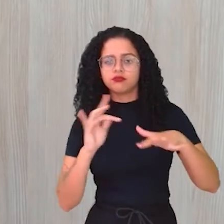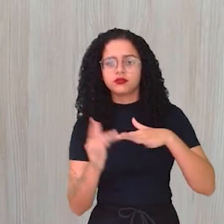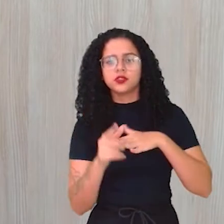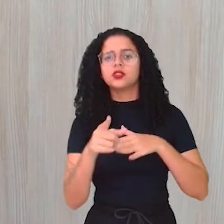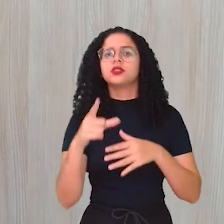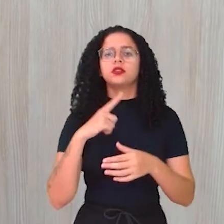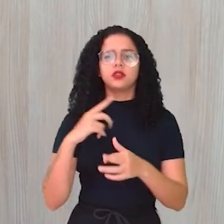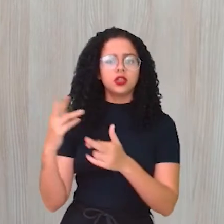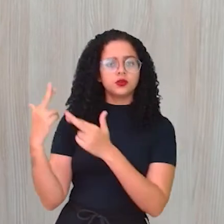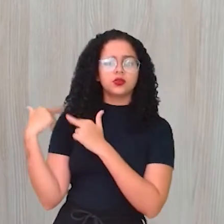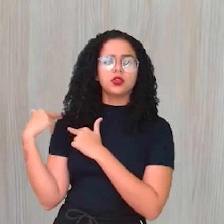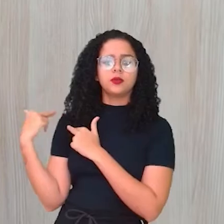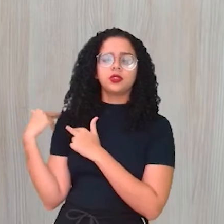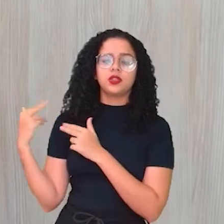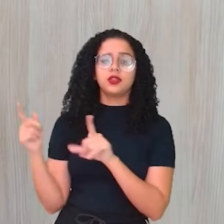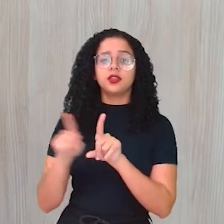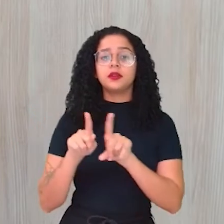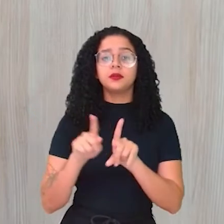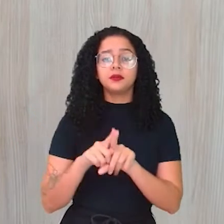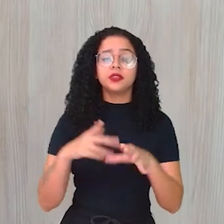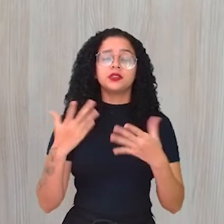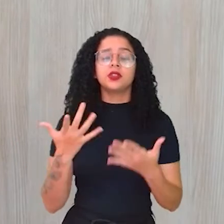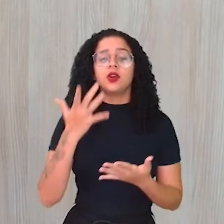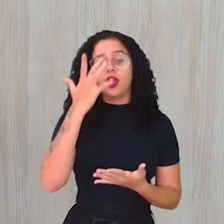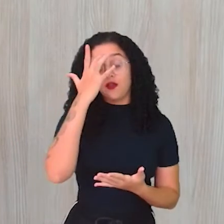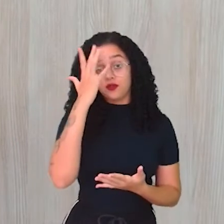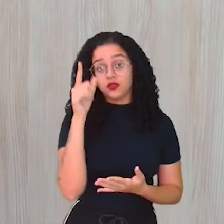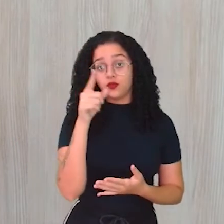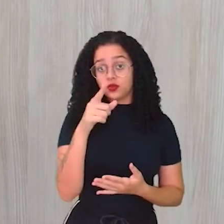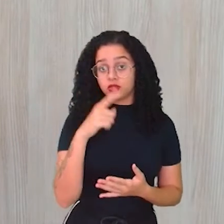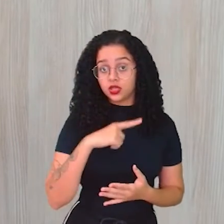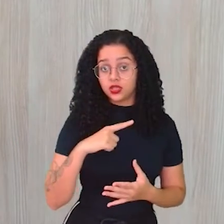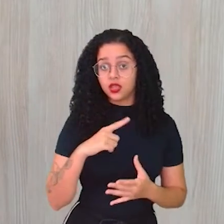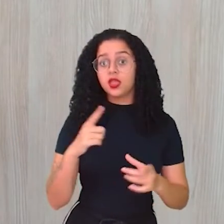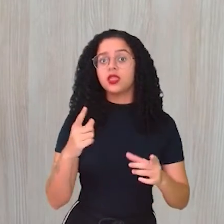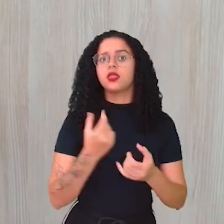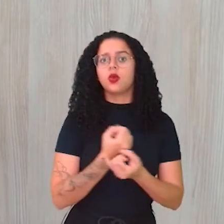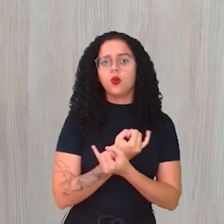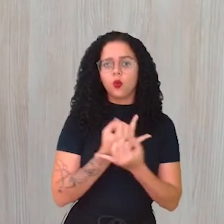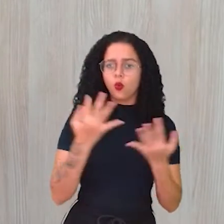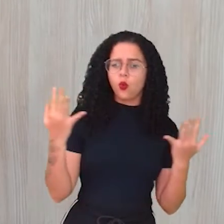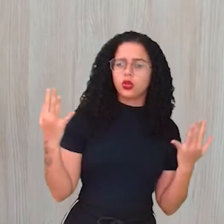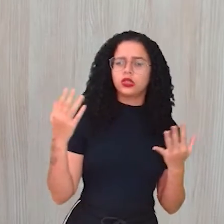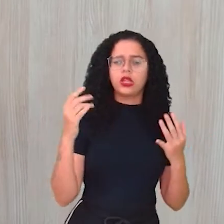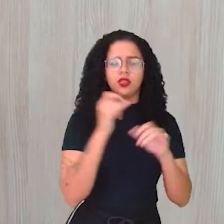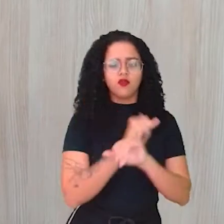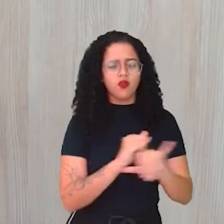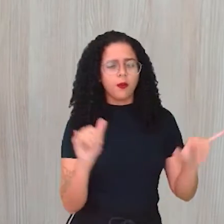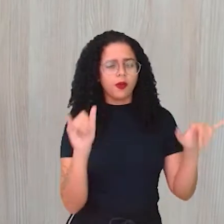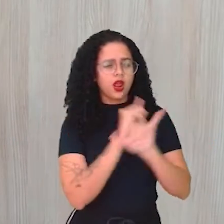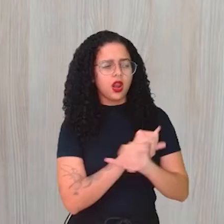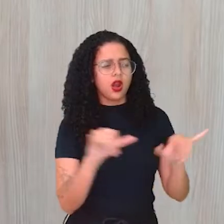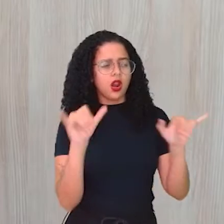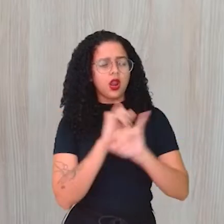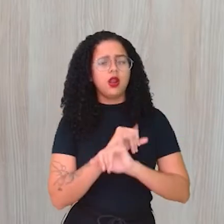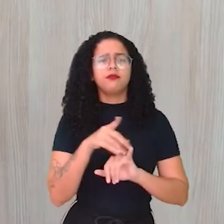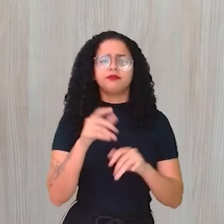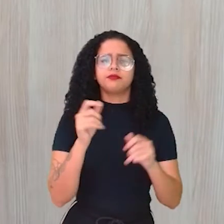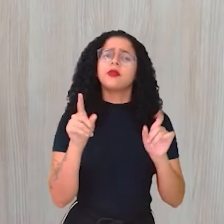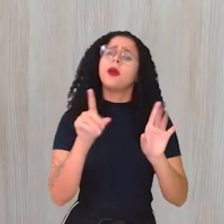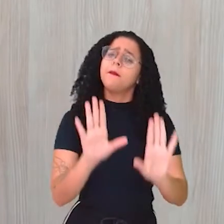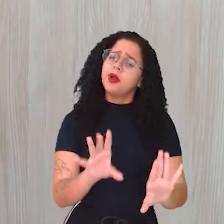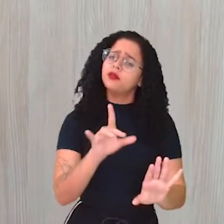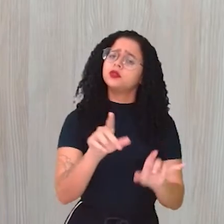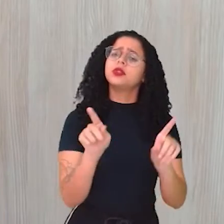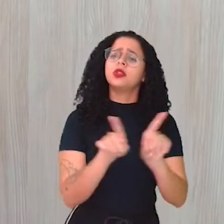uma responsabilidade maior. Então a facilidade que você tem de ter uma quantidade grande de informações a seu dispor,